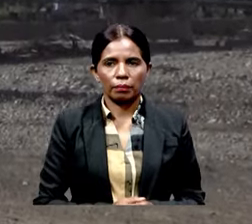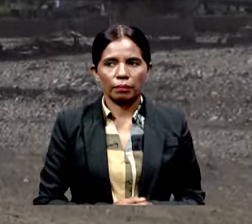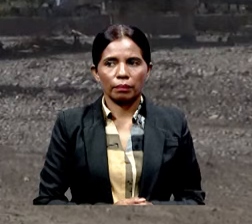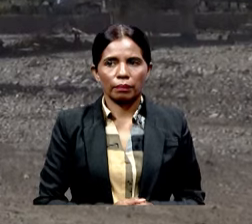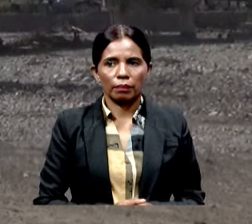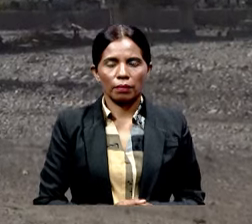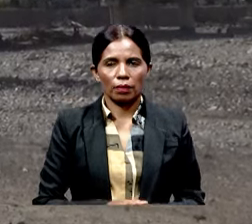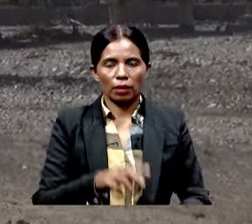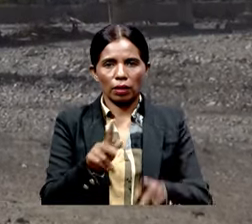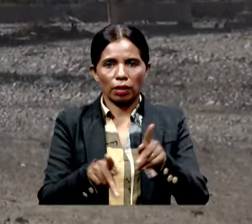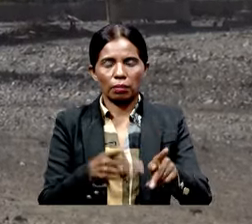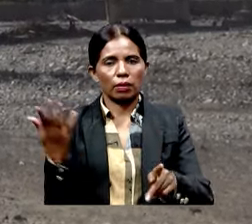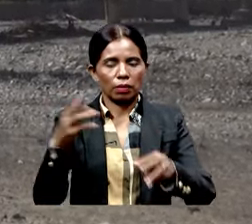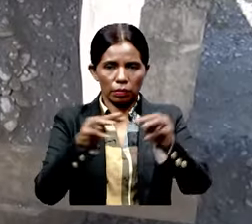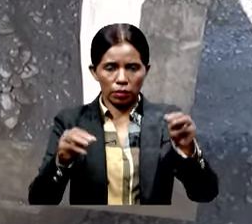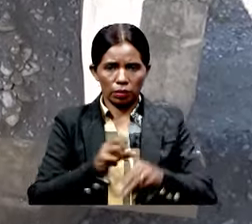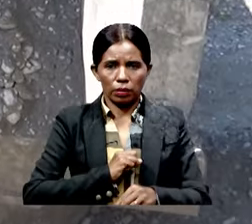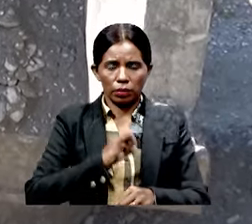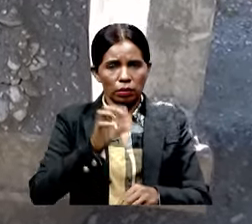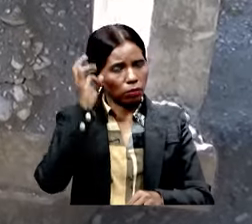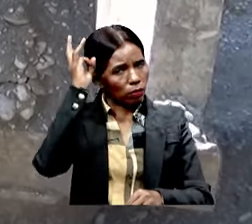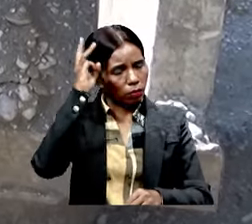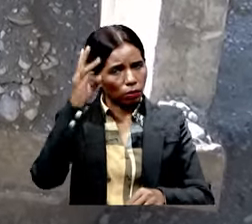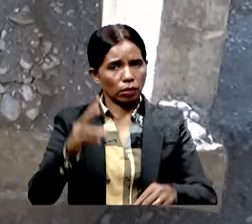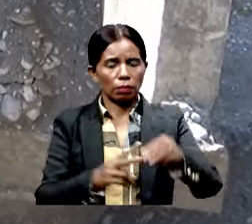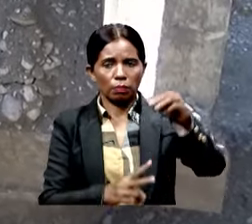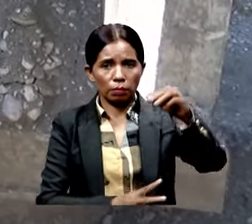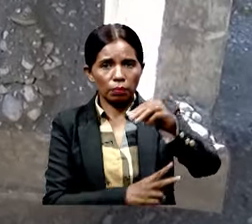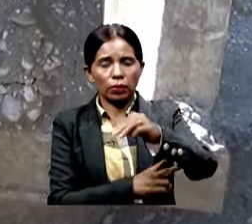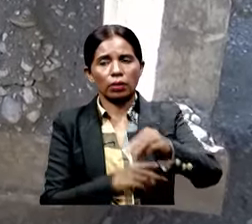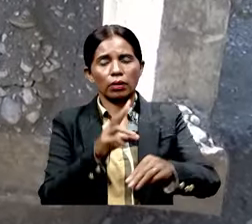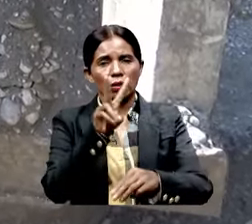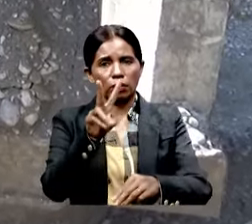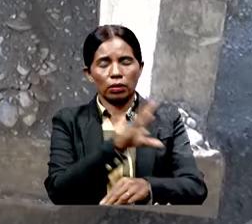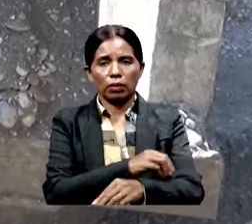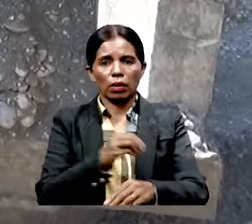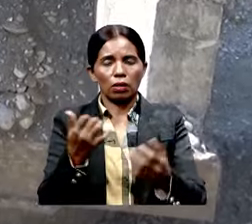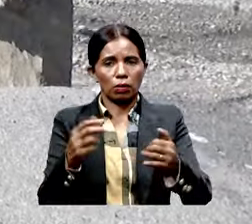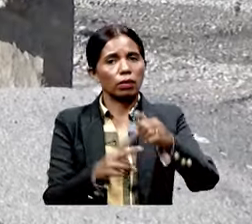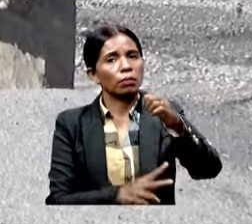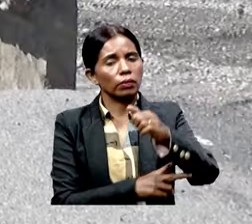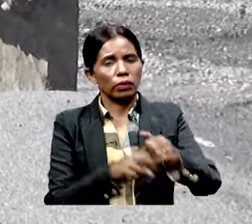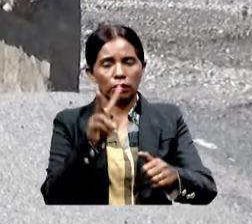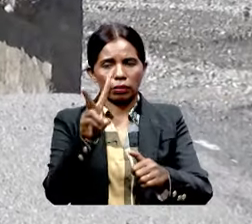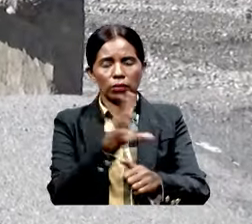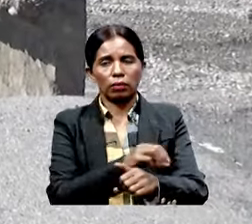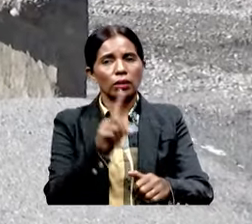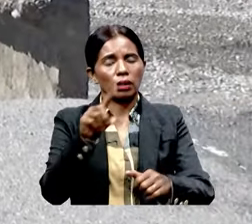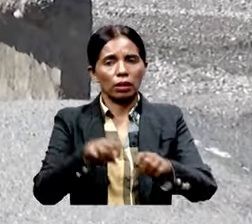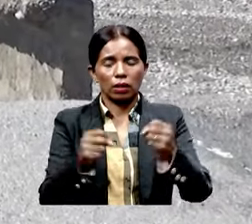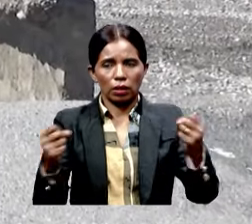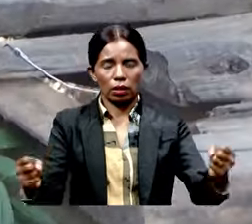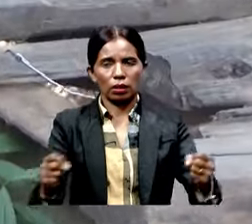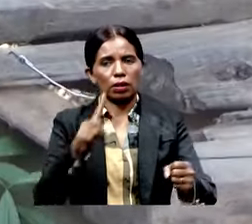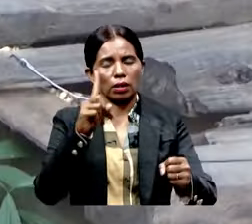Durante a comunidade do município Covalima preocupa o ponte Lomia no Sanfu, tamaradão né ponte rua refere e da coto e da